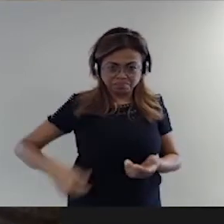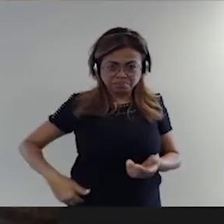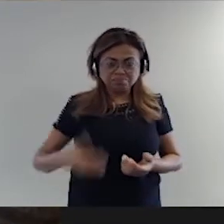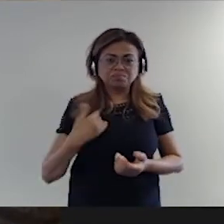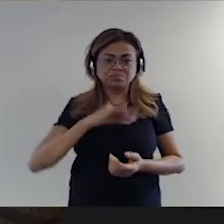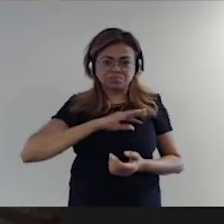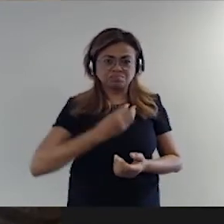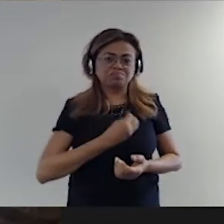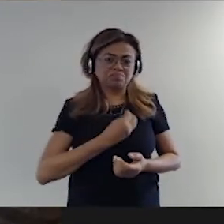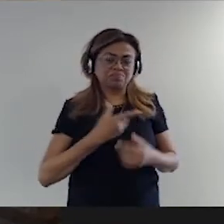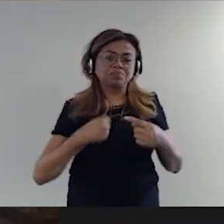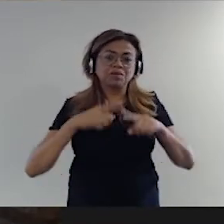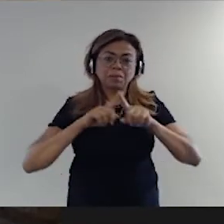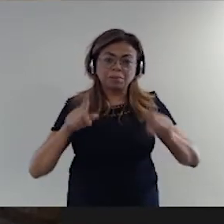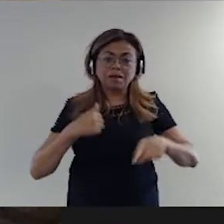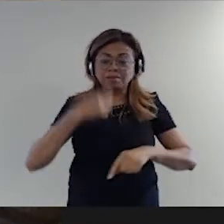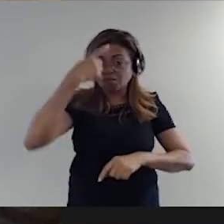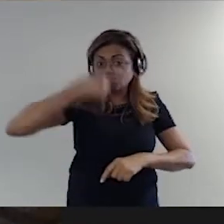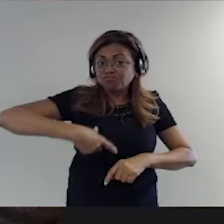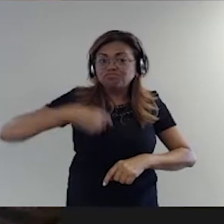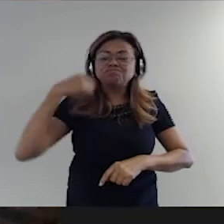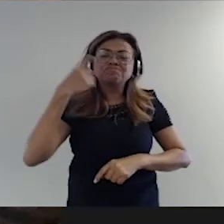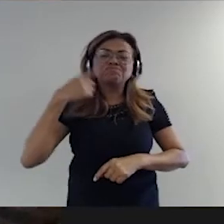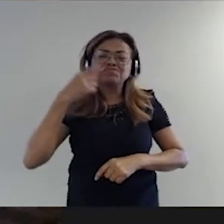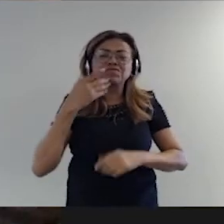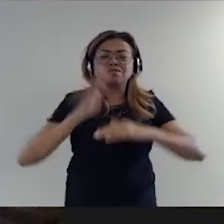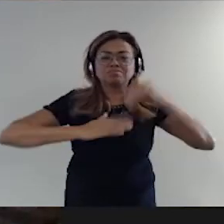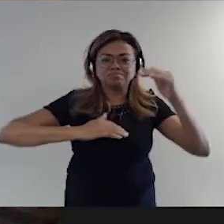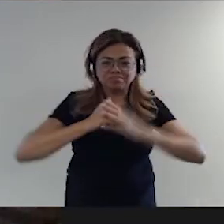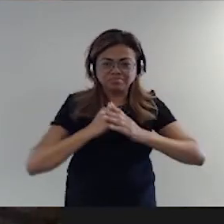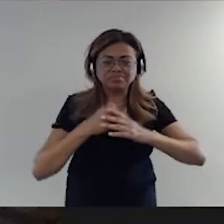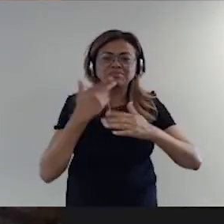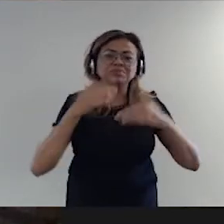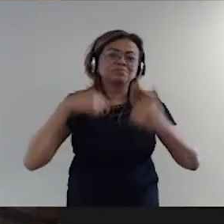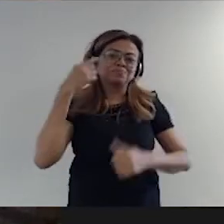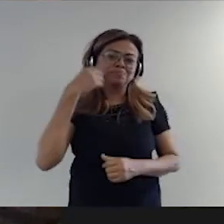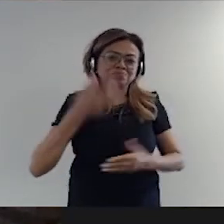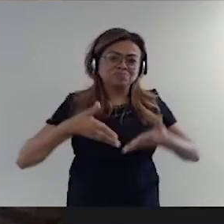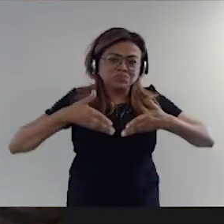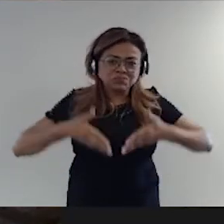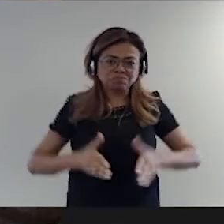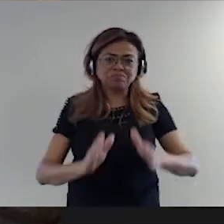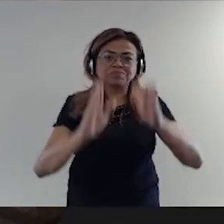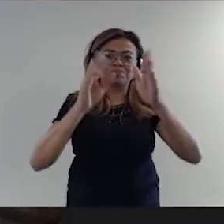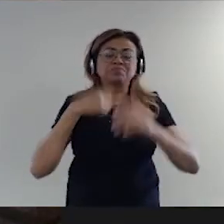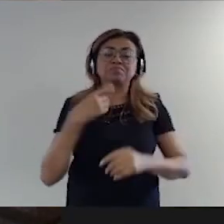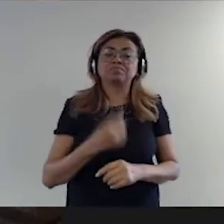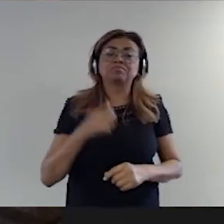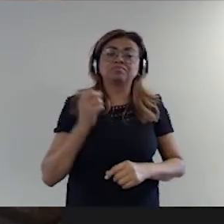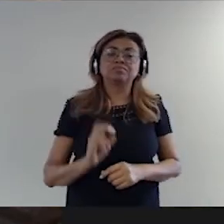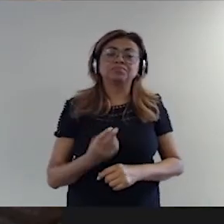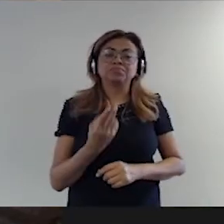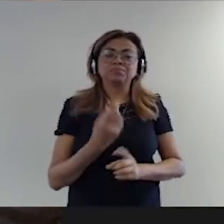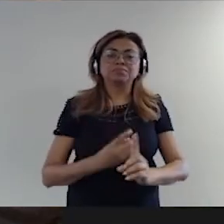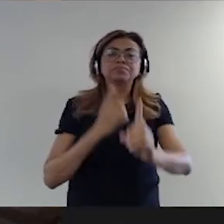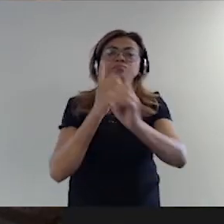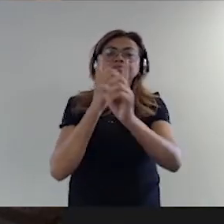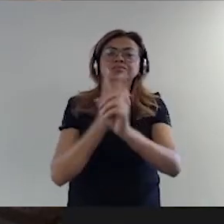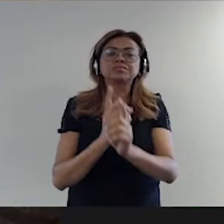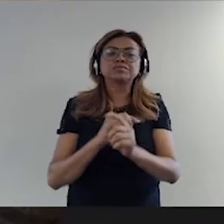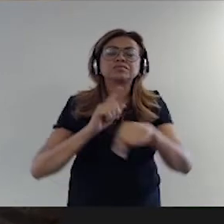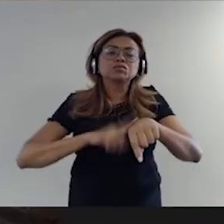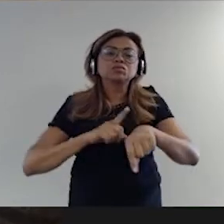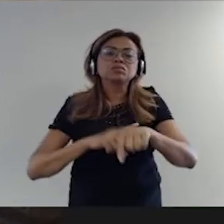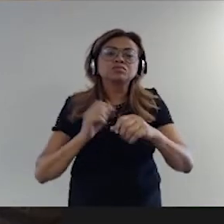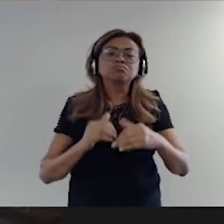Eu sou mesmo, é advogado, a advocacia é o meu porto seguro, a advocacia é o caminho que eu vou encontrar quando terminar essa